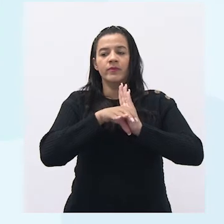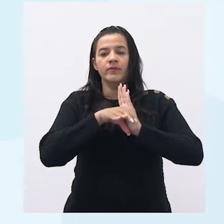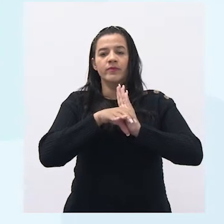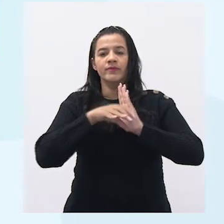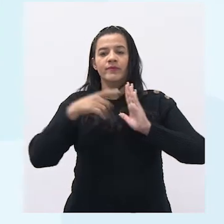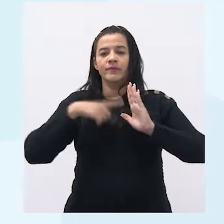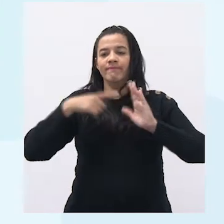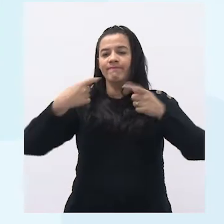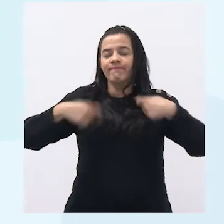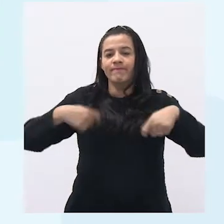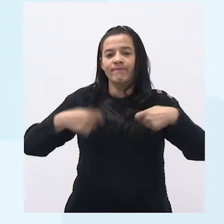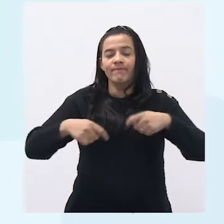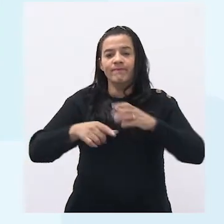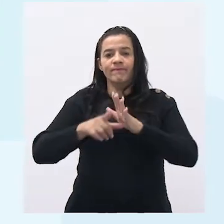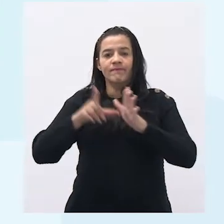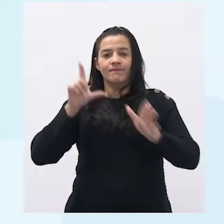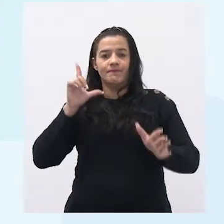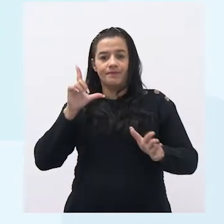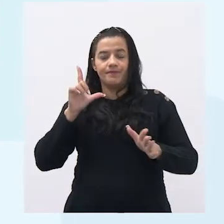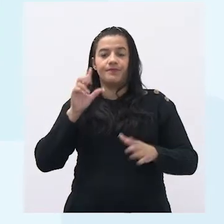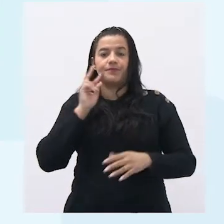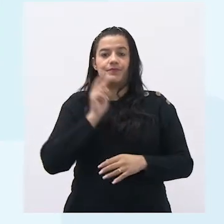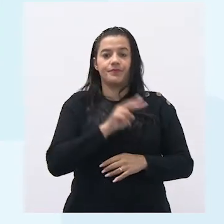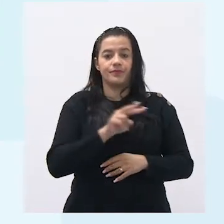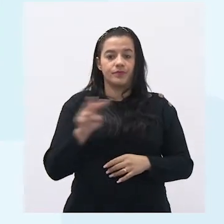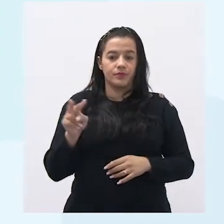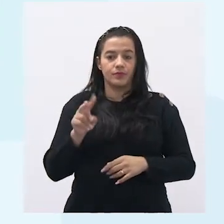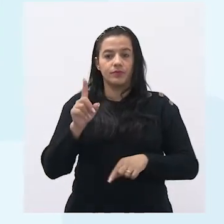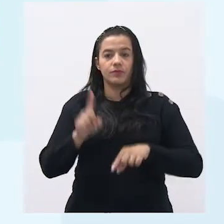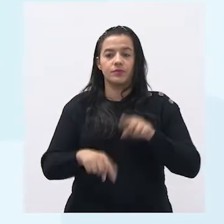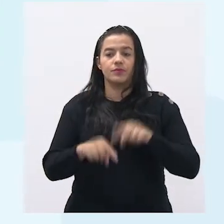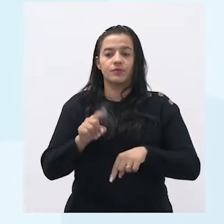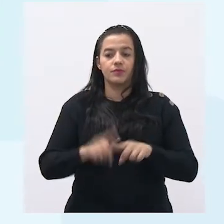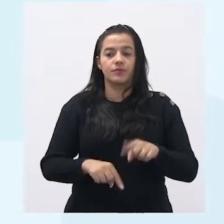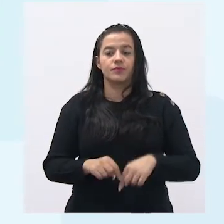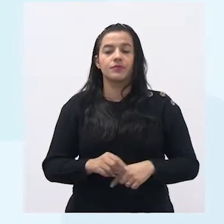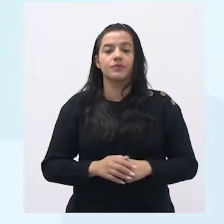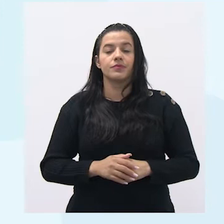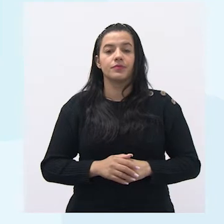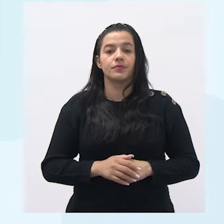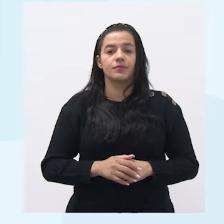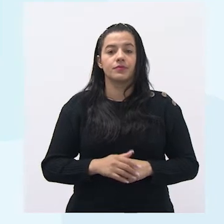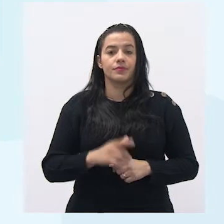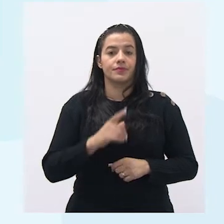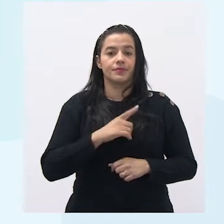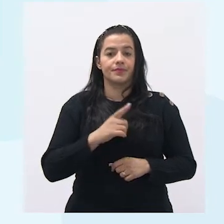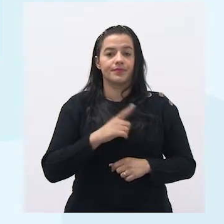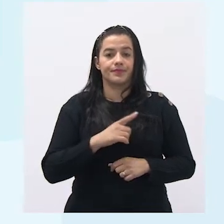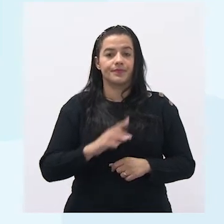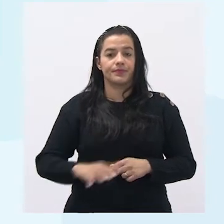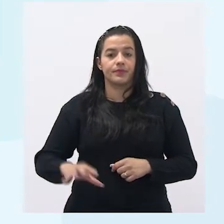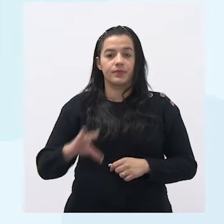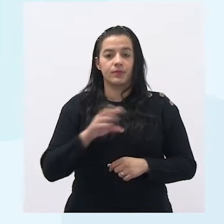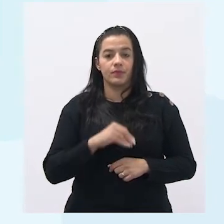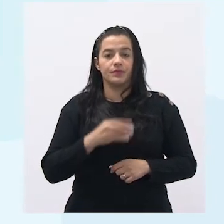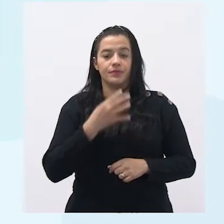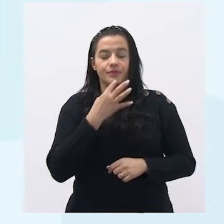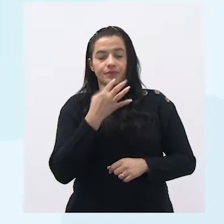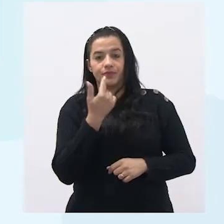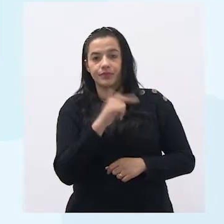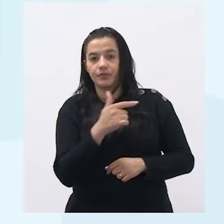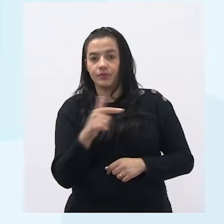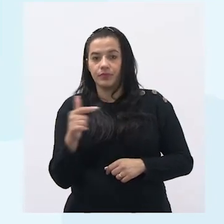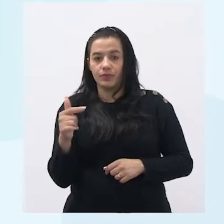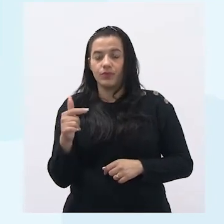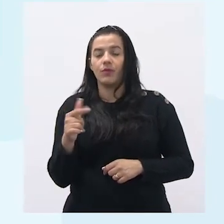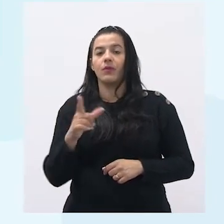conceito estabelecido antes de observar o objeto. Então, quando a gente tem uma concepção sem conhecer, a